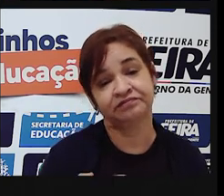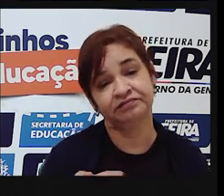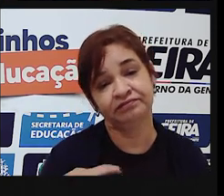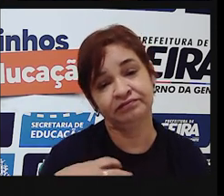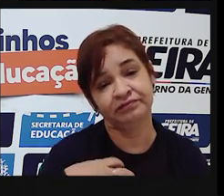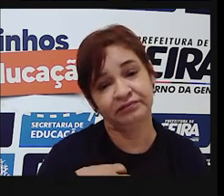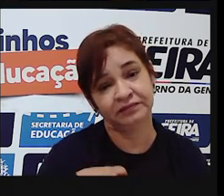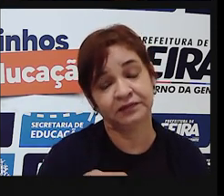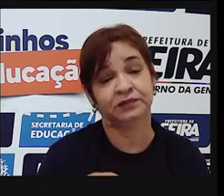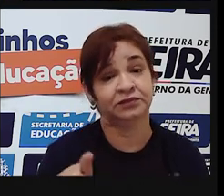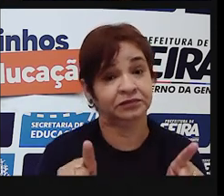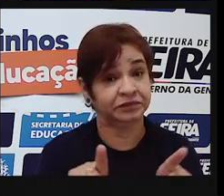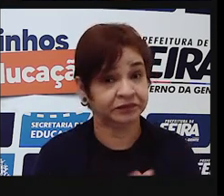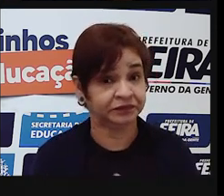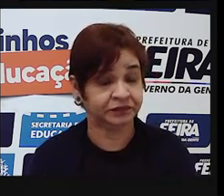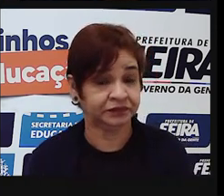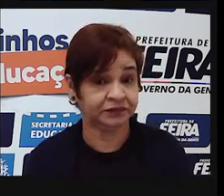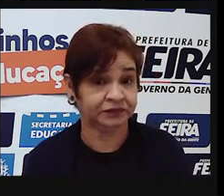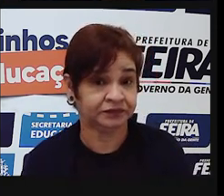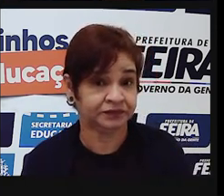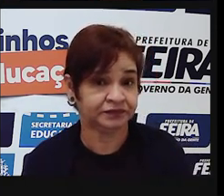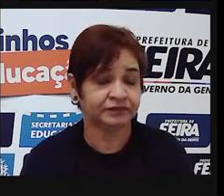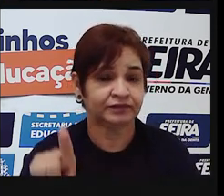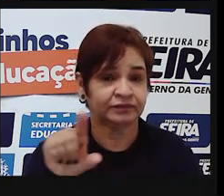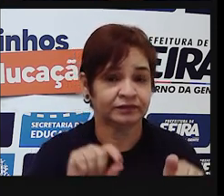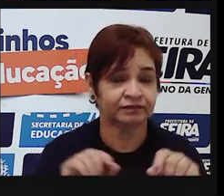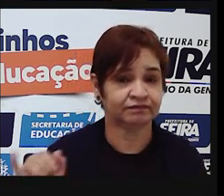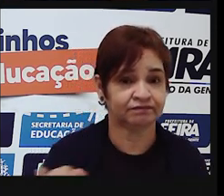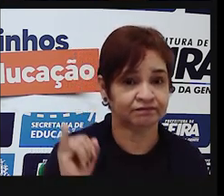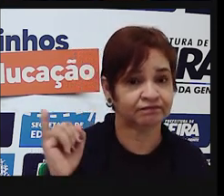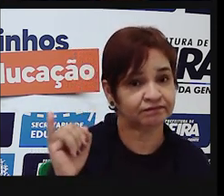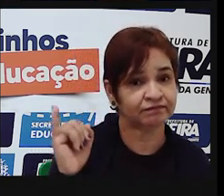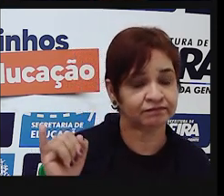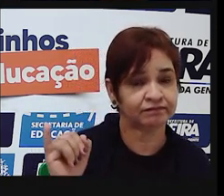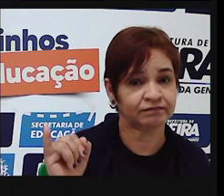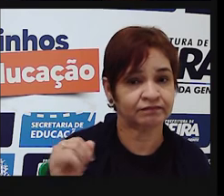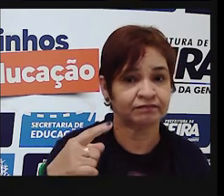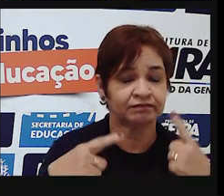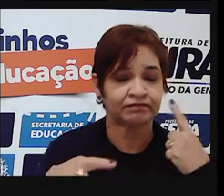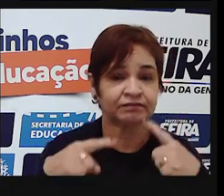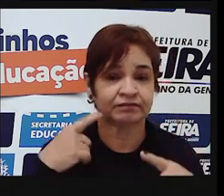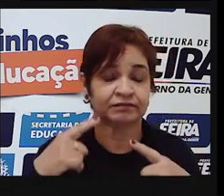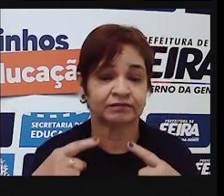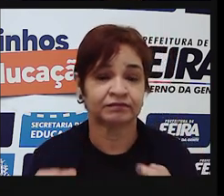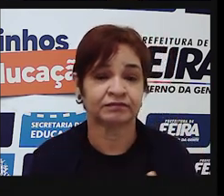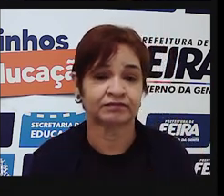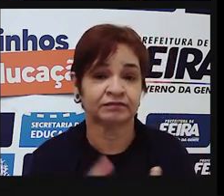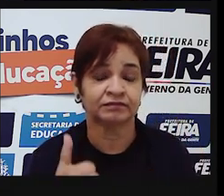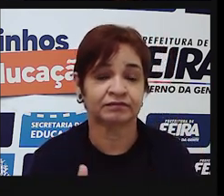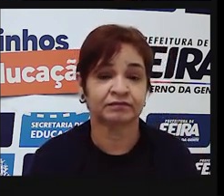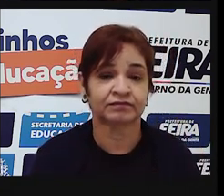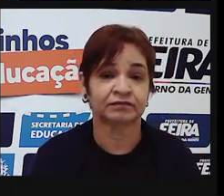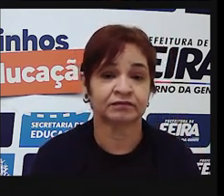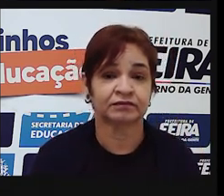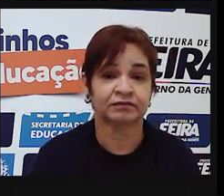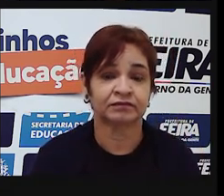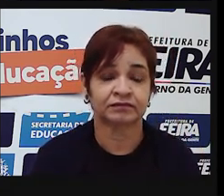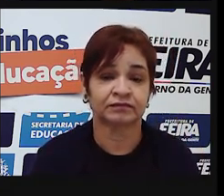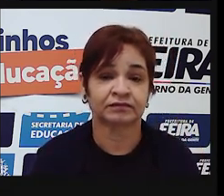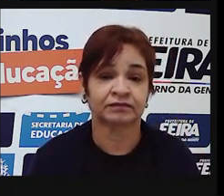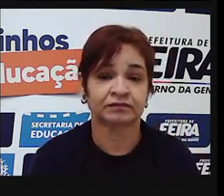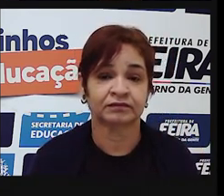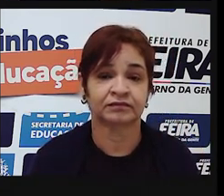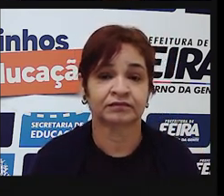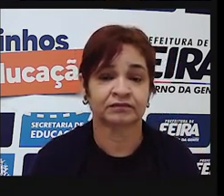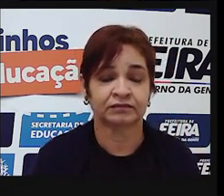1987 e tem se destacado na cena musical desde que lançou seu primeiro trabalho, Um Corpo no Mundo, em